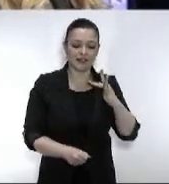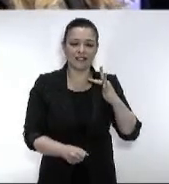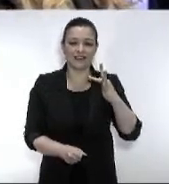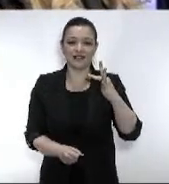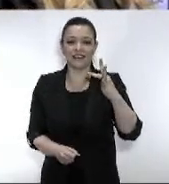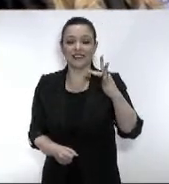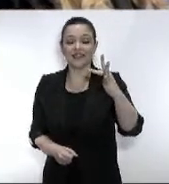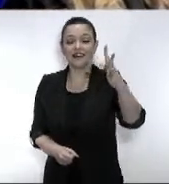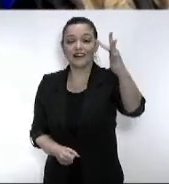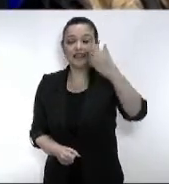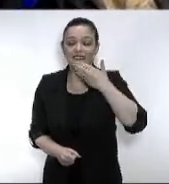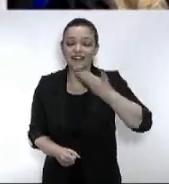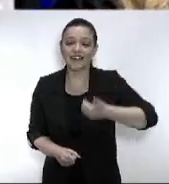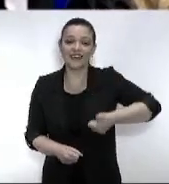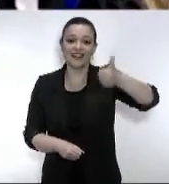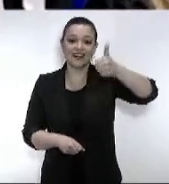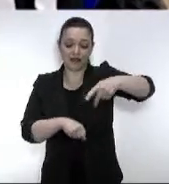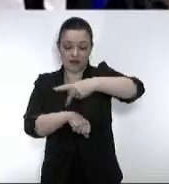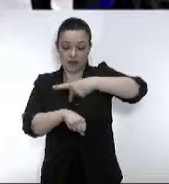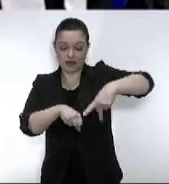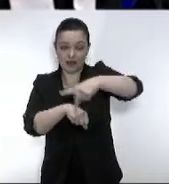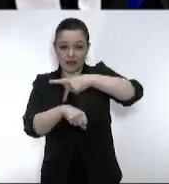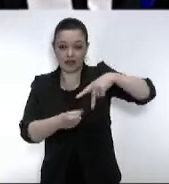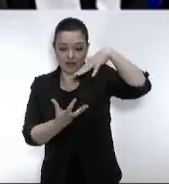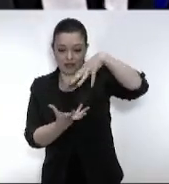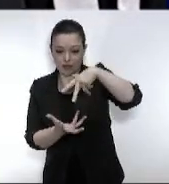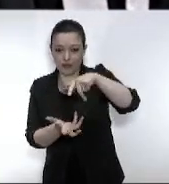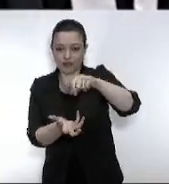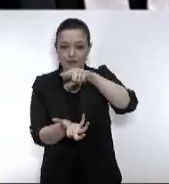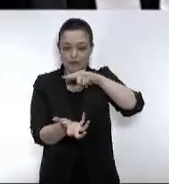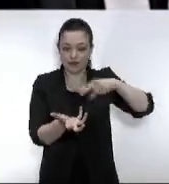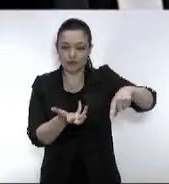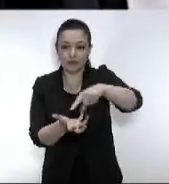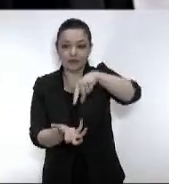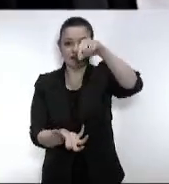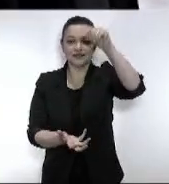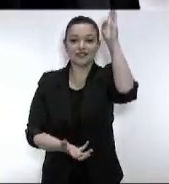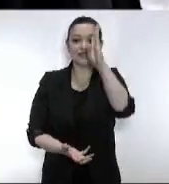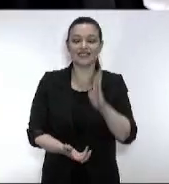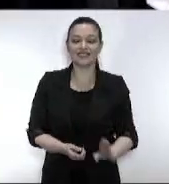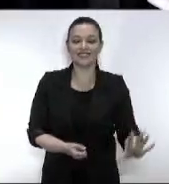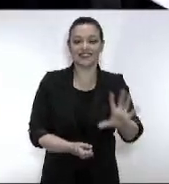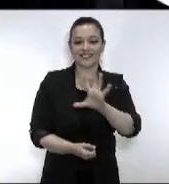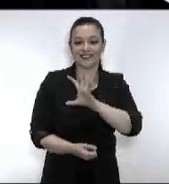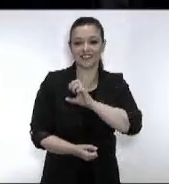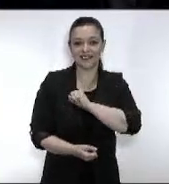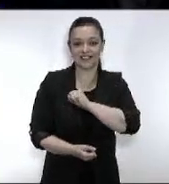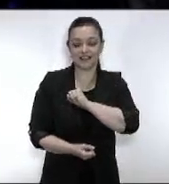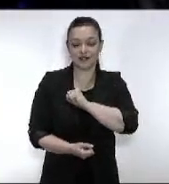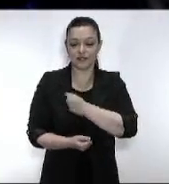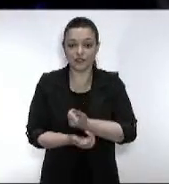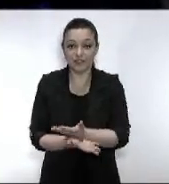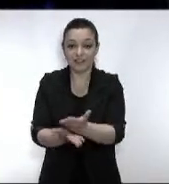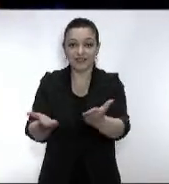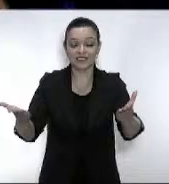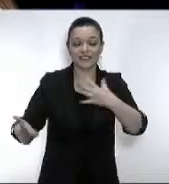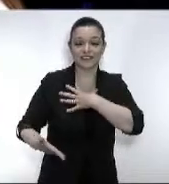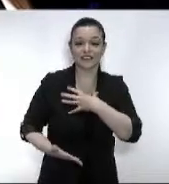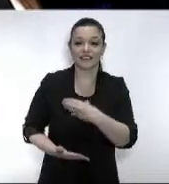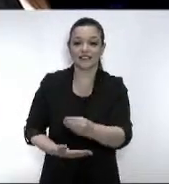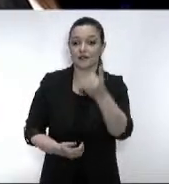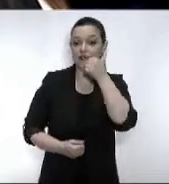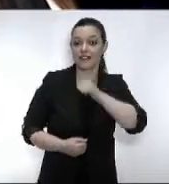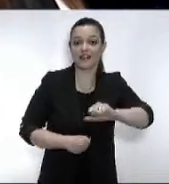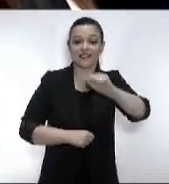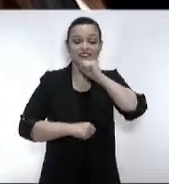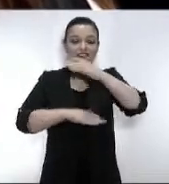essa grandeza. Terra adorada, entre outras vilas do Brasil, ó pátria amada, dos filhos deste sol,